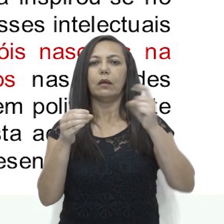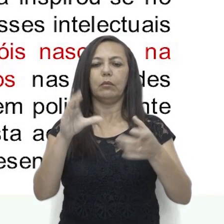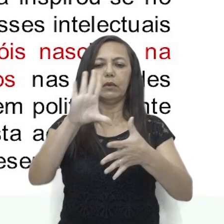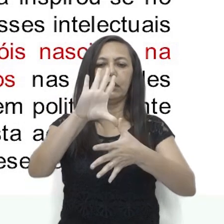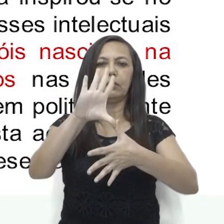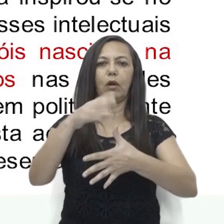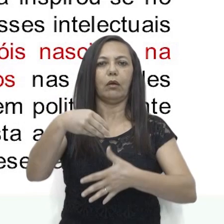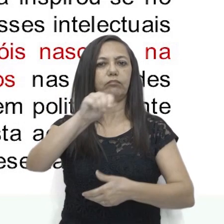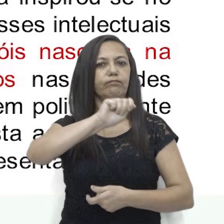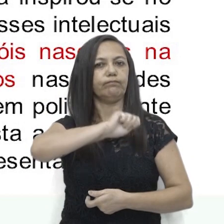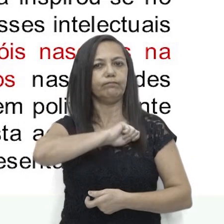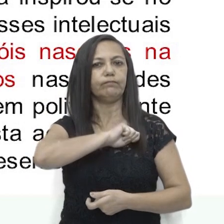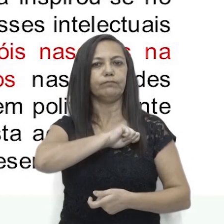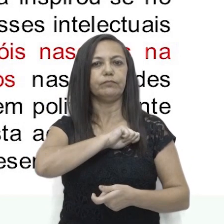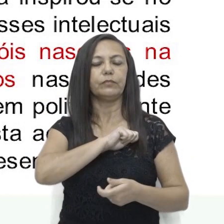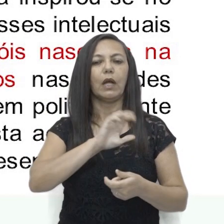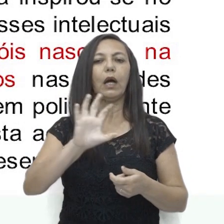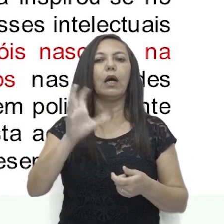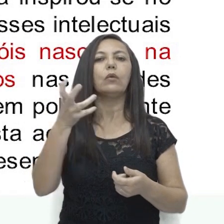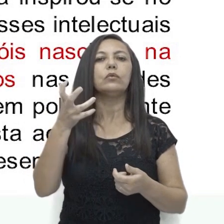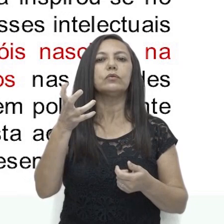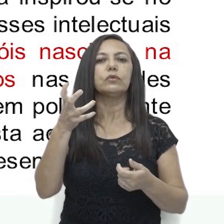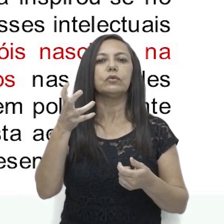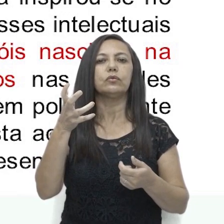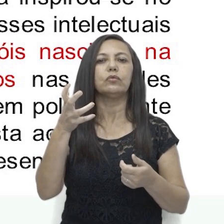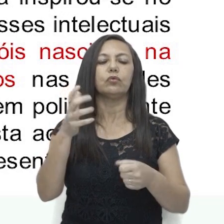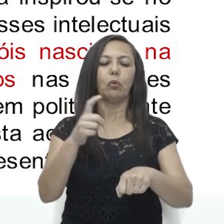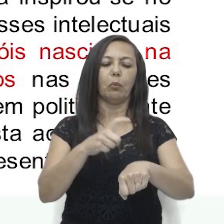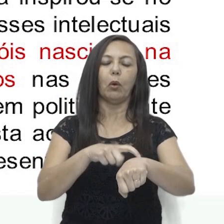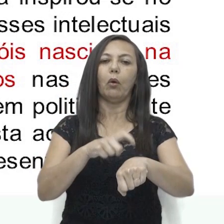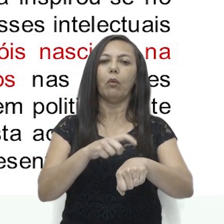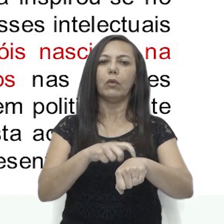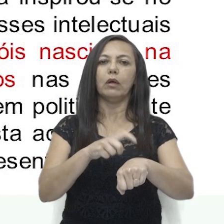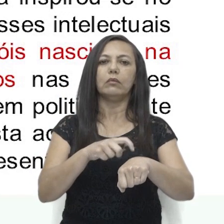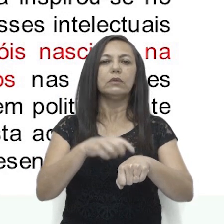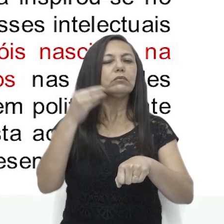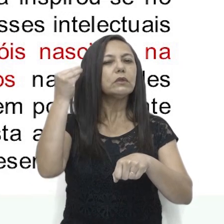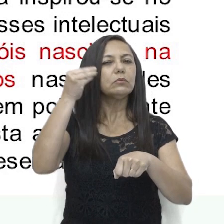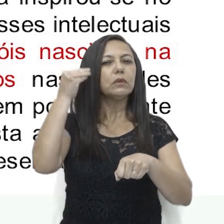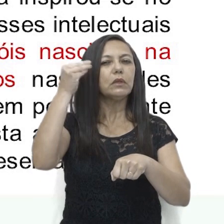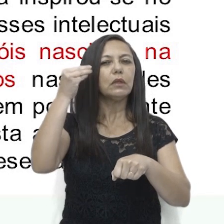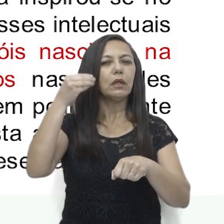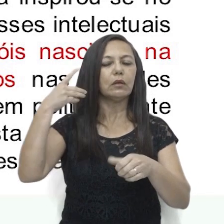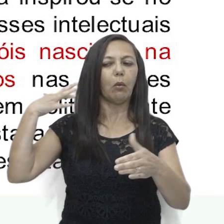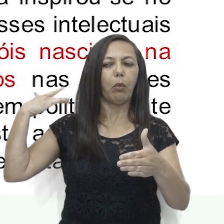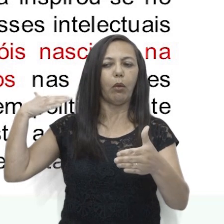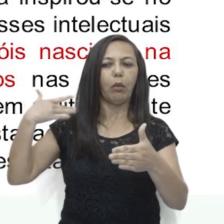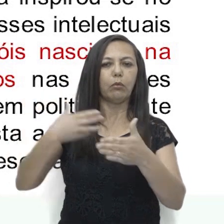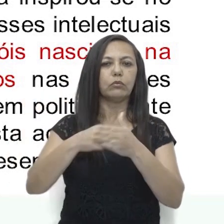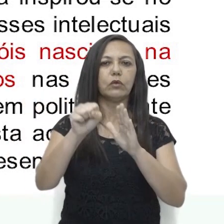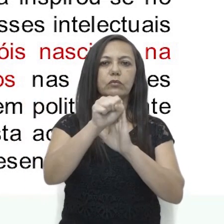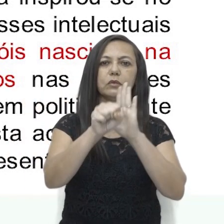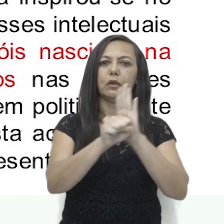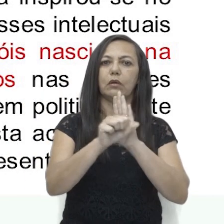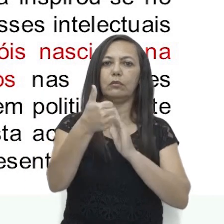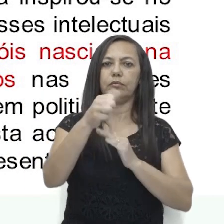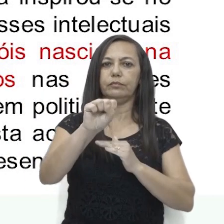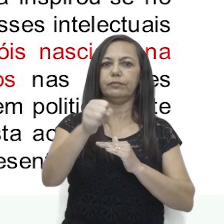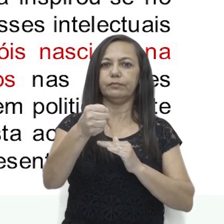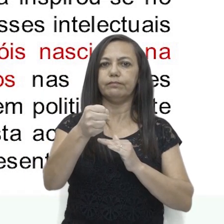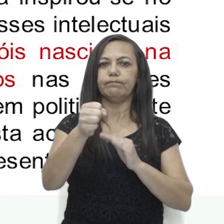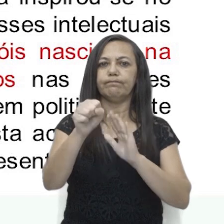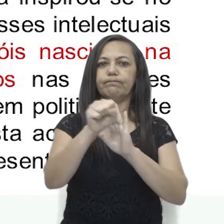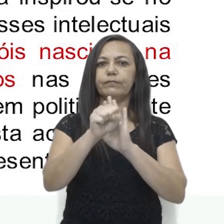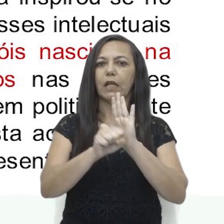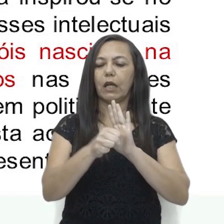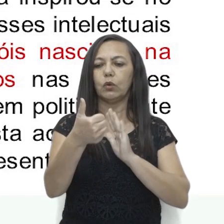América Espanhola. Ocorreu em um conjunto de situações experimentadas ao longo do século XVIII.